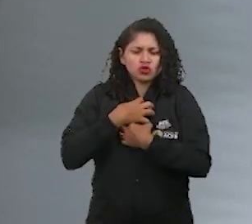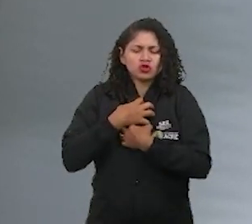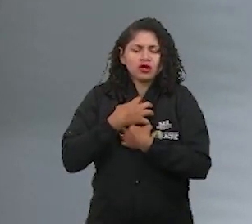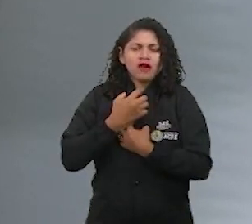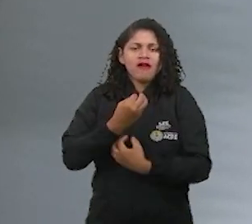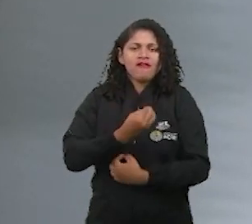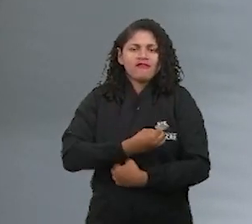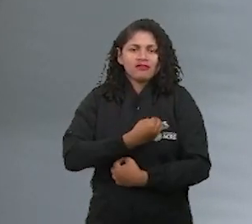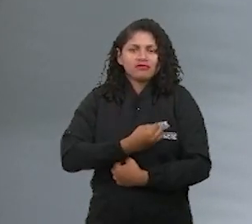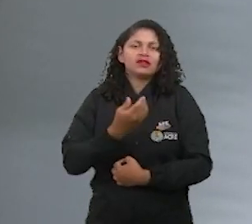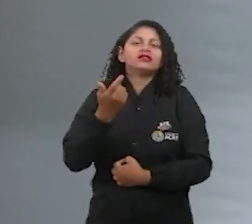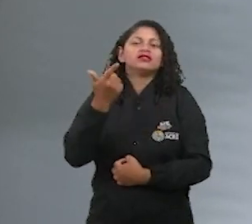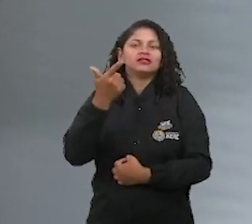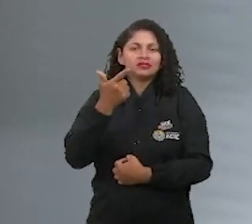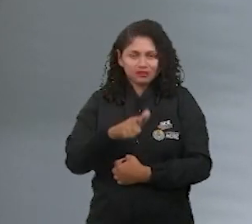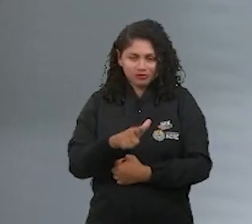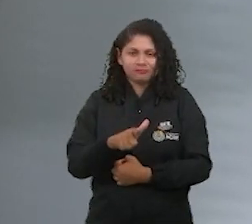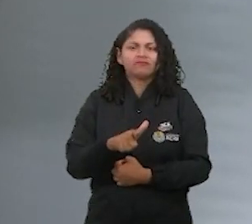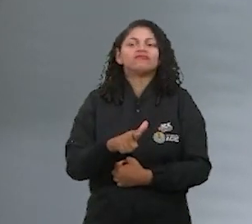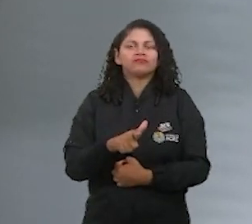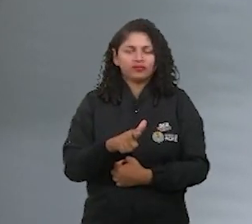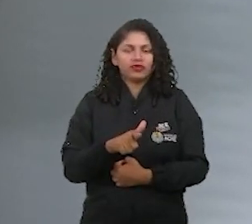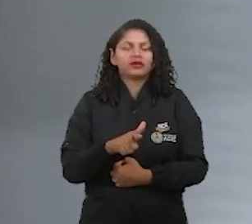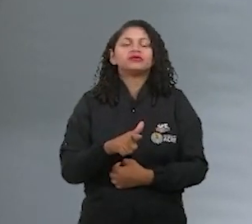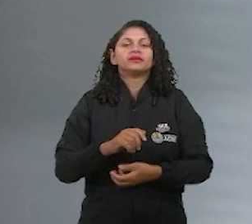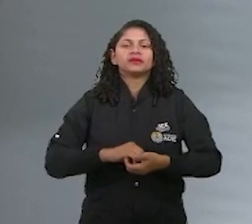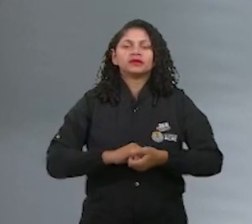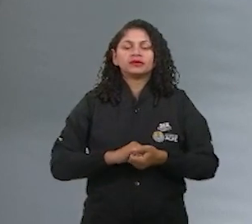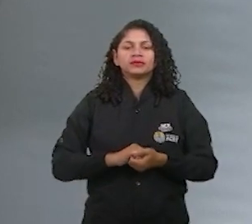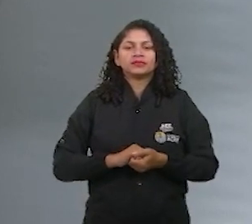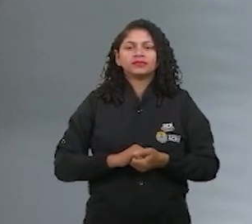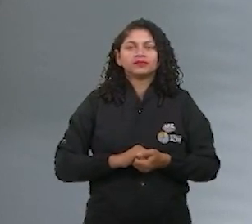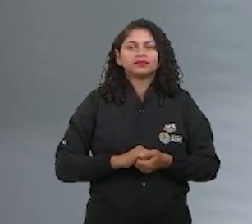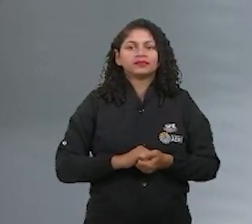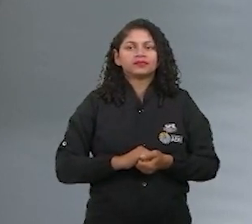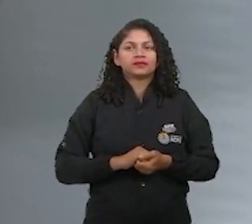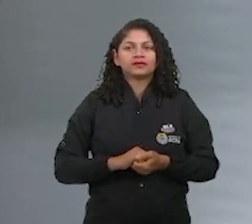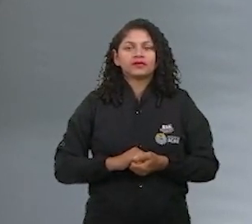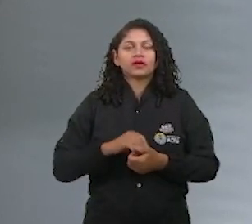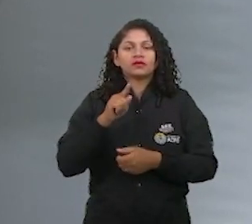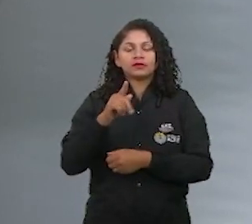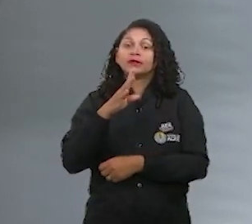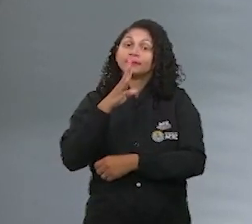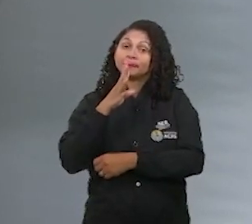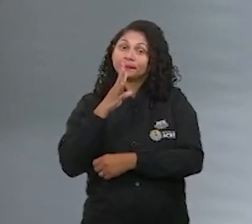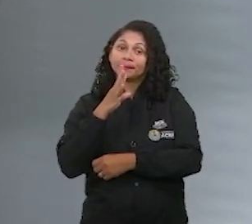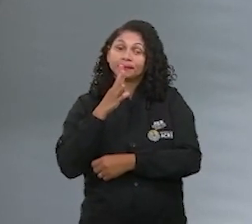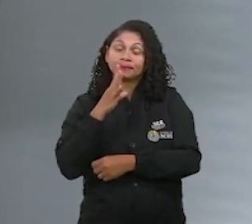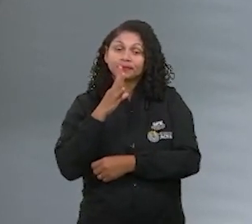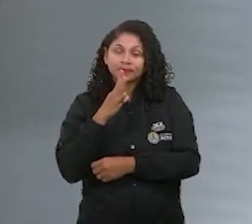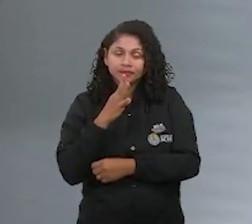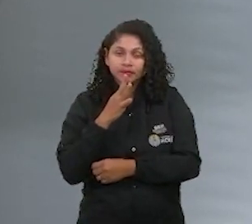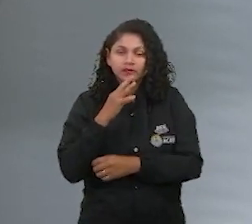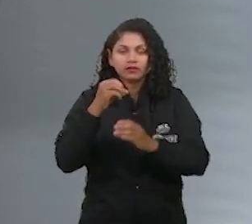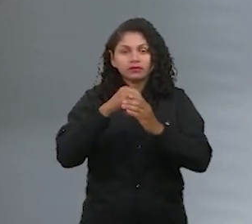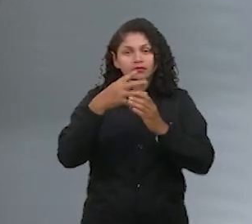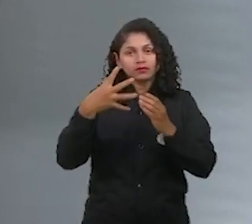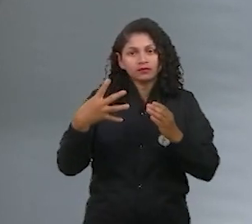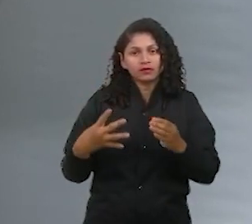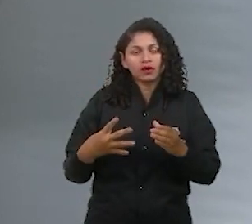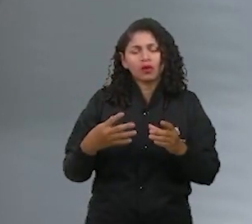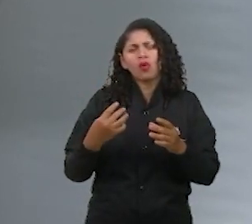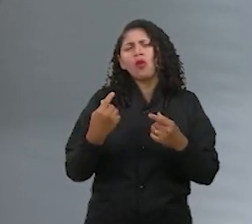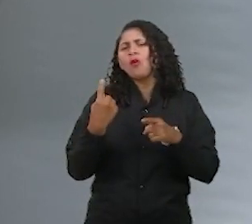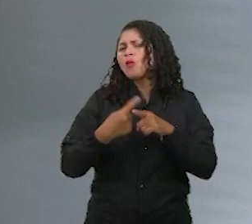um dos aspectos que a Cecília Meirelles trabalha em suas obras, certo? E você conhecendo, pessoal, por que a gente